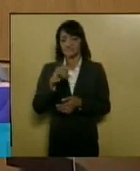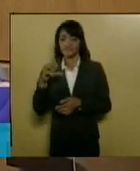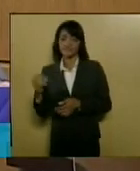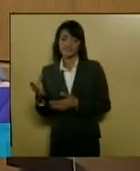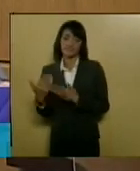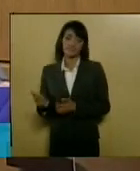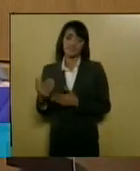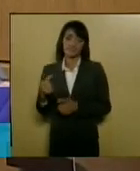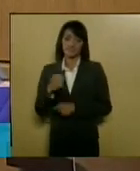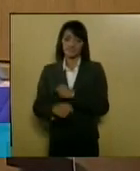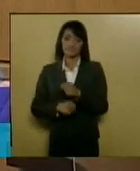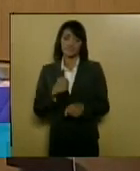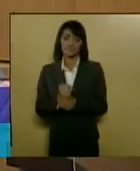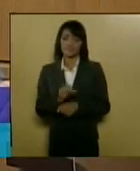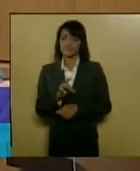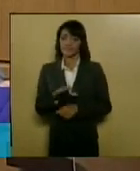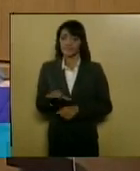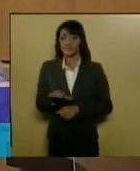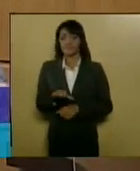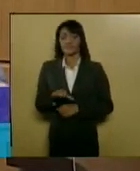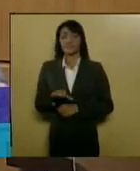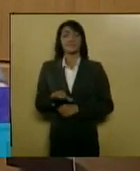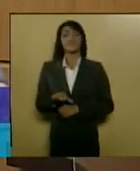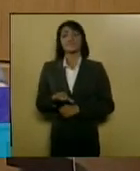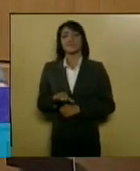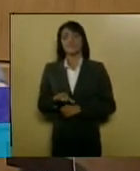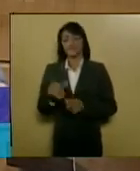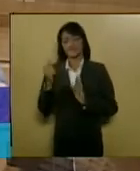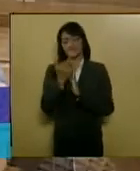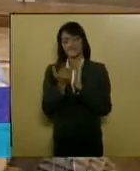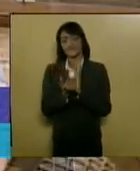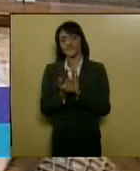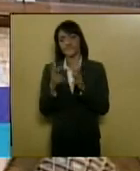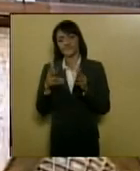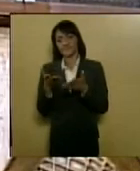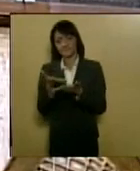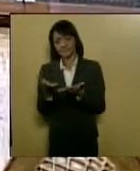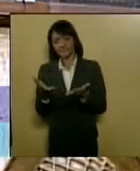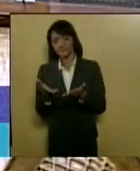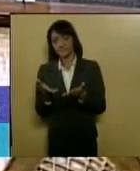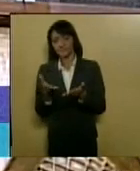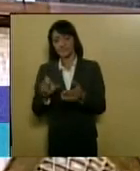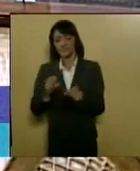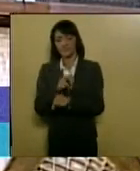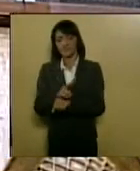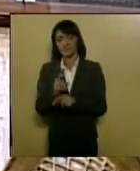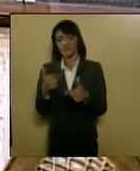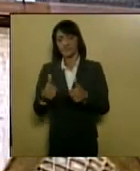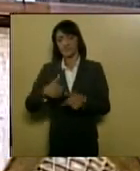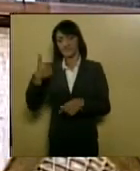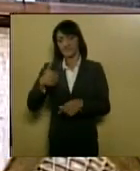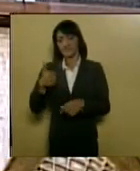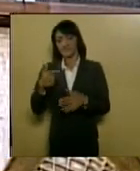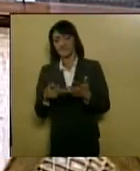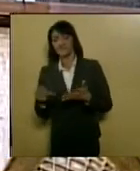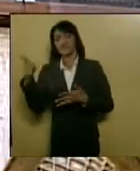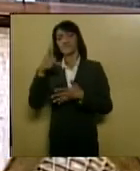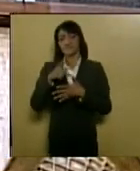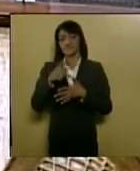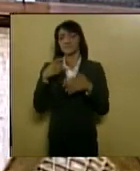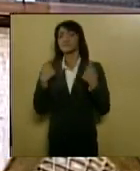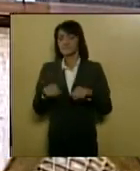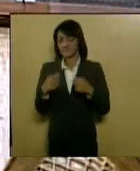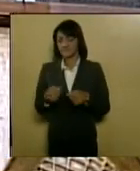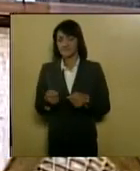jovens por ano. Eu acho que um programa como esse de primeiro emprego deveria, sim, priorizar cada vez mais